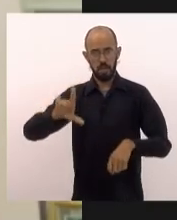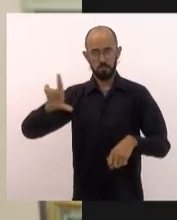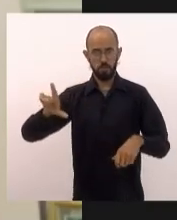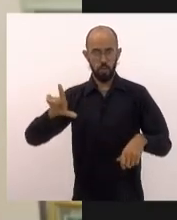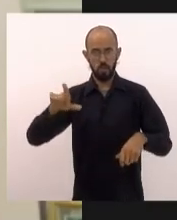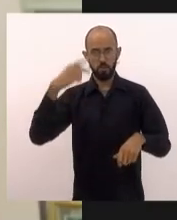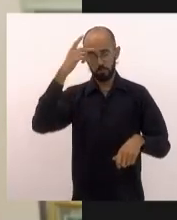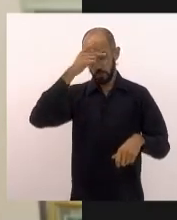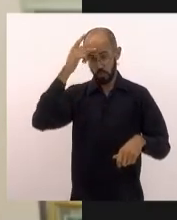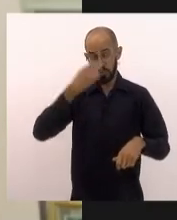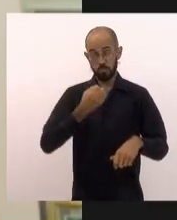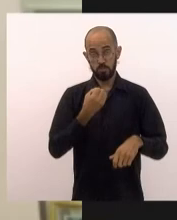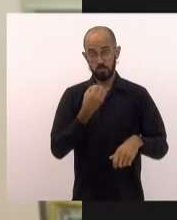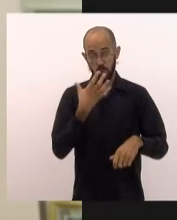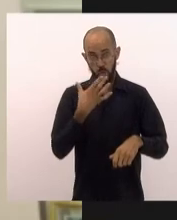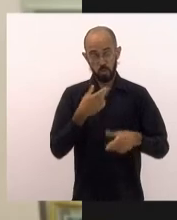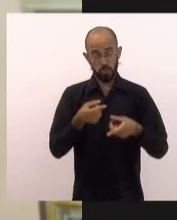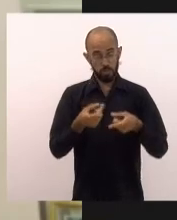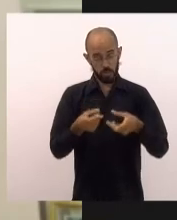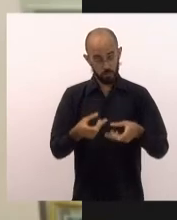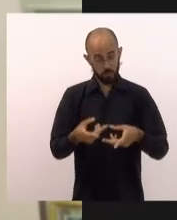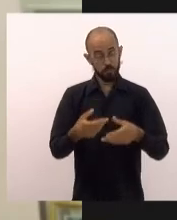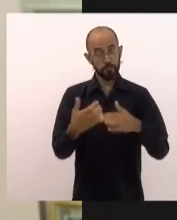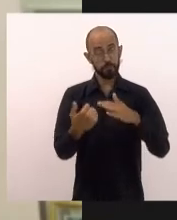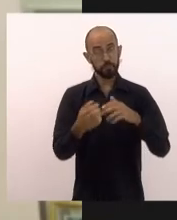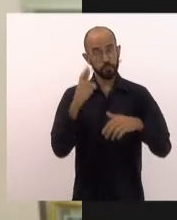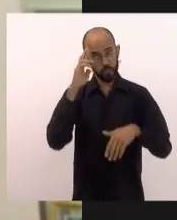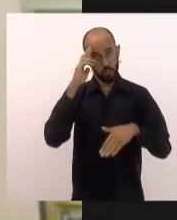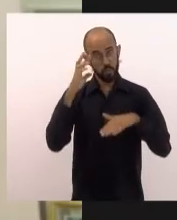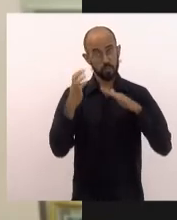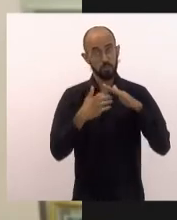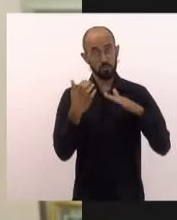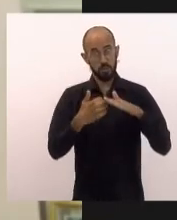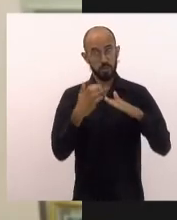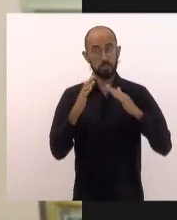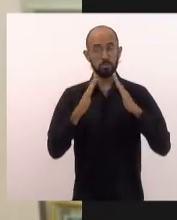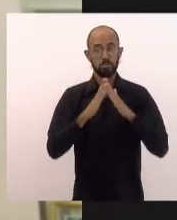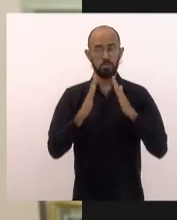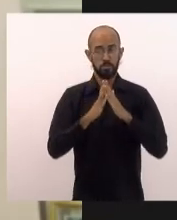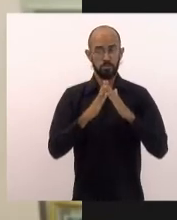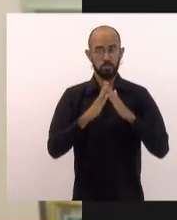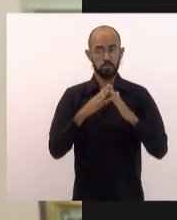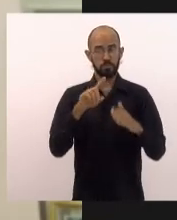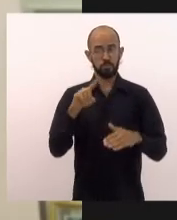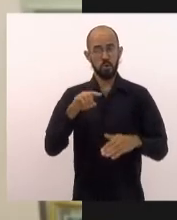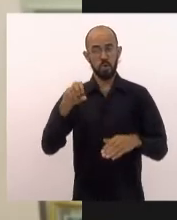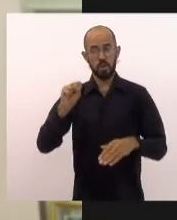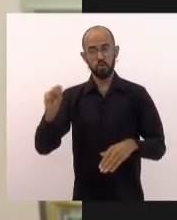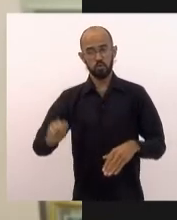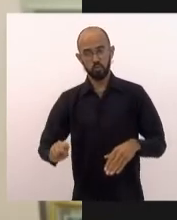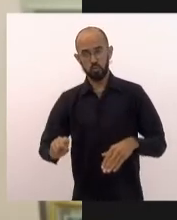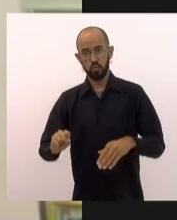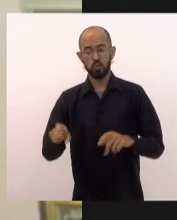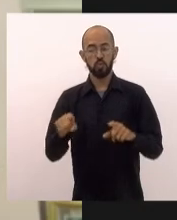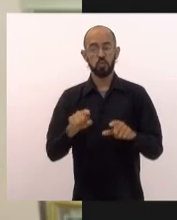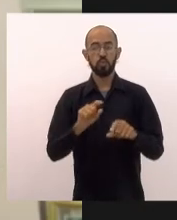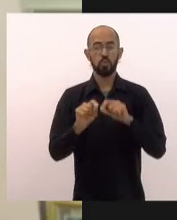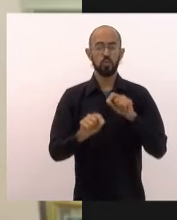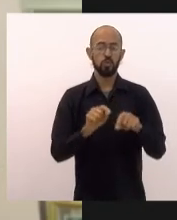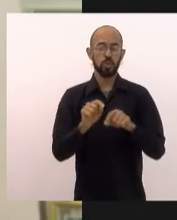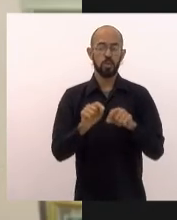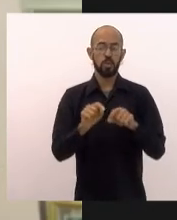bem, comerciantes, empreendedores, empresários, moradores da Zona Sul do Rio de Janeiro, e